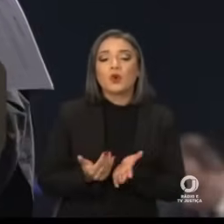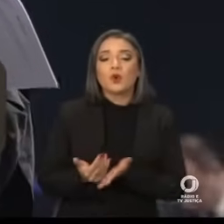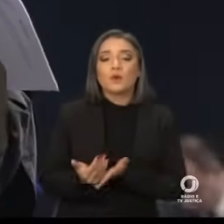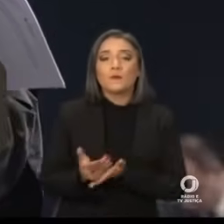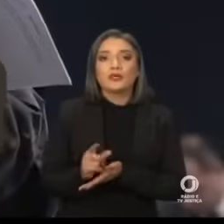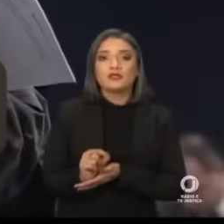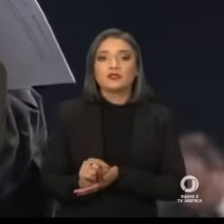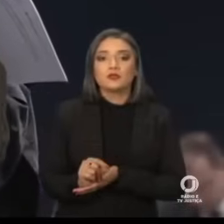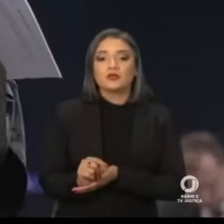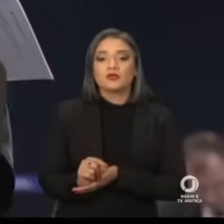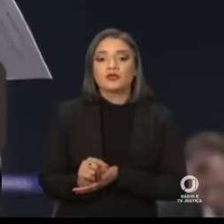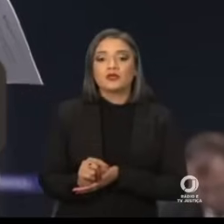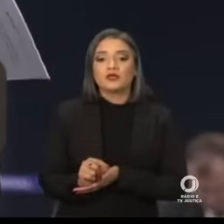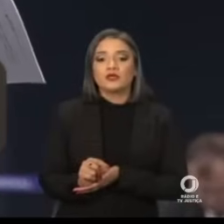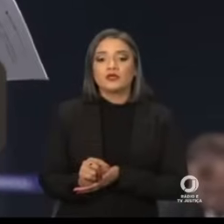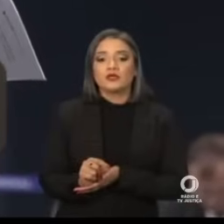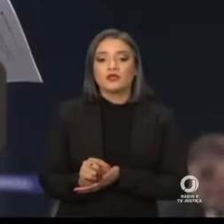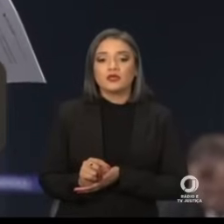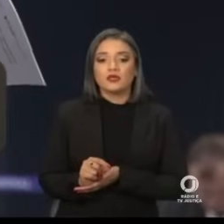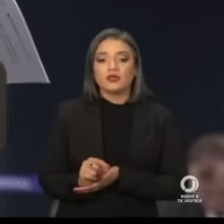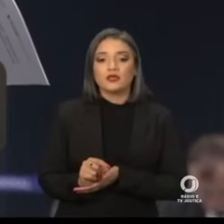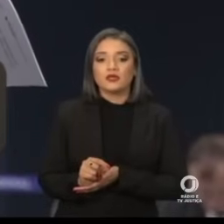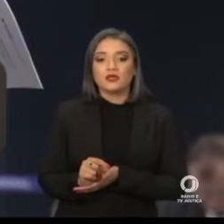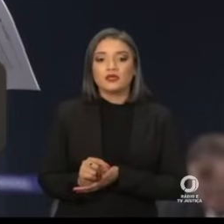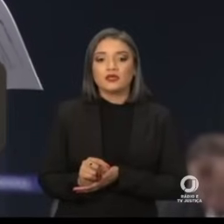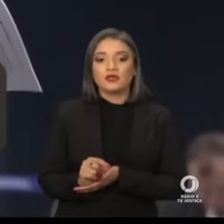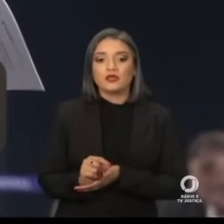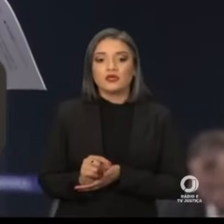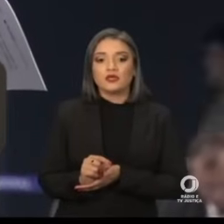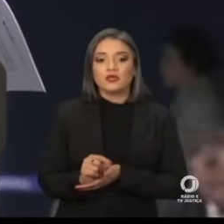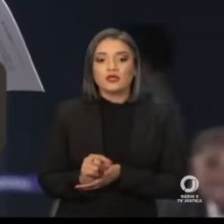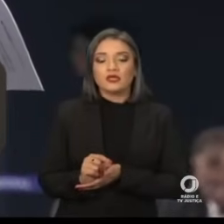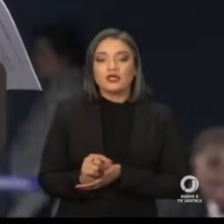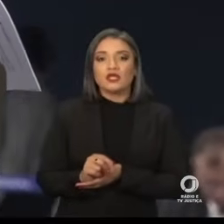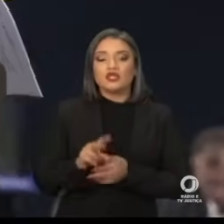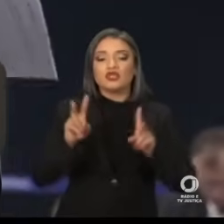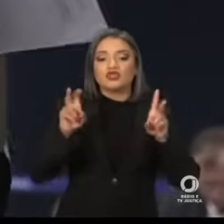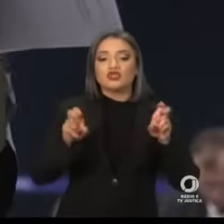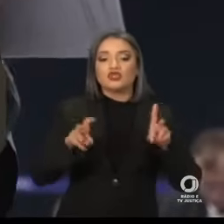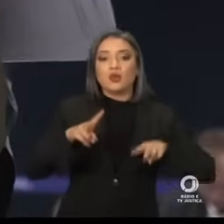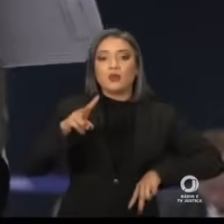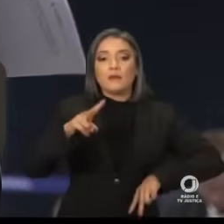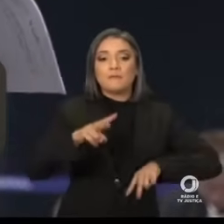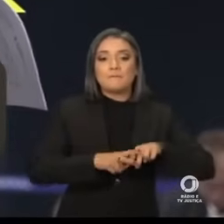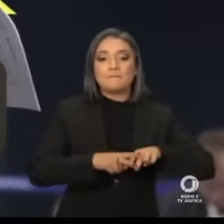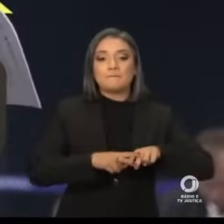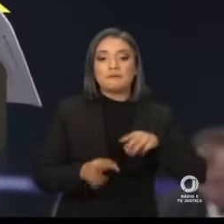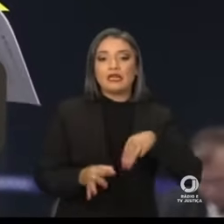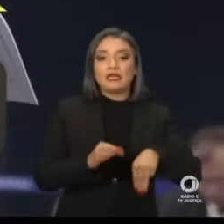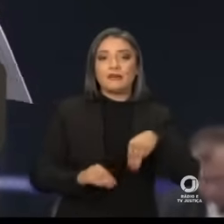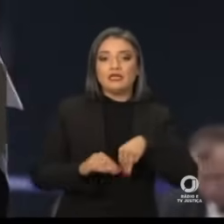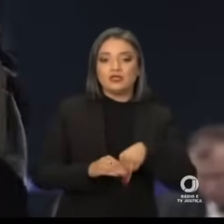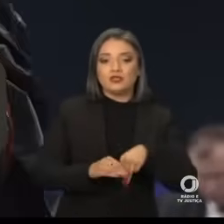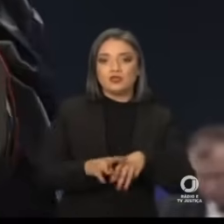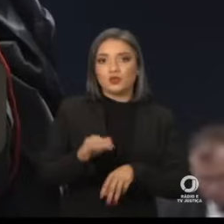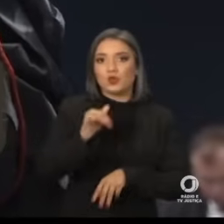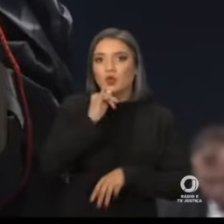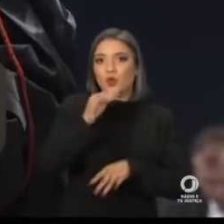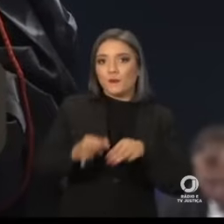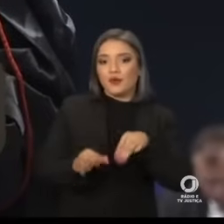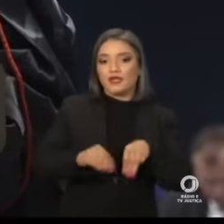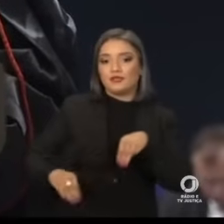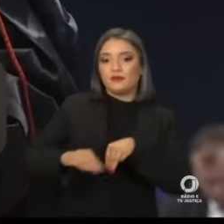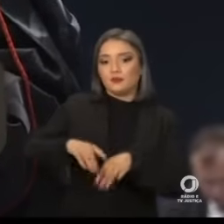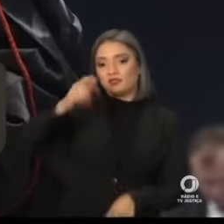a questão de prisão de ministros e prisão do ministro Alexandre de Moraes?